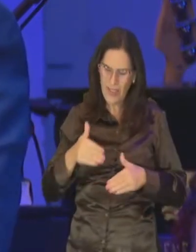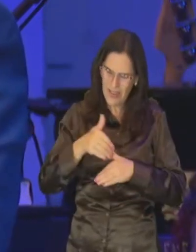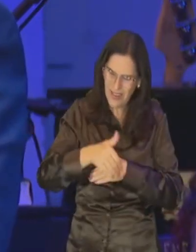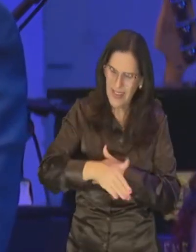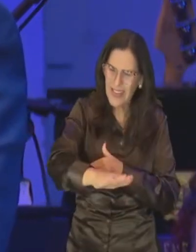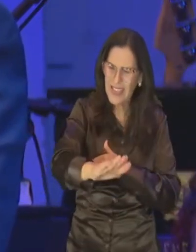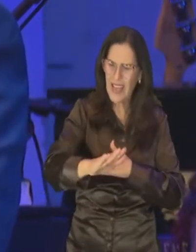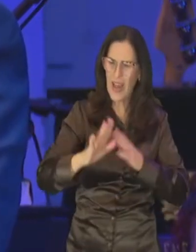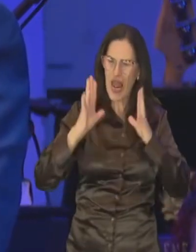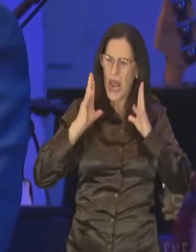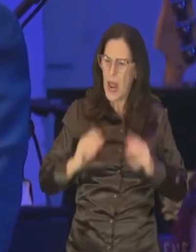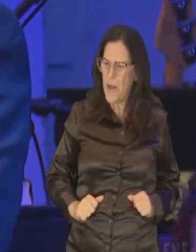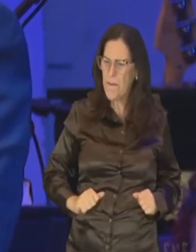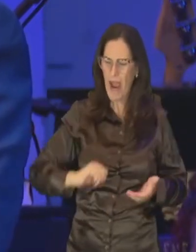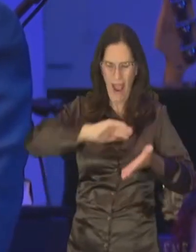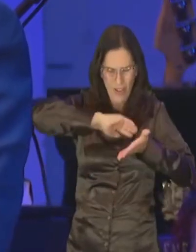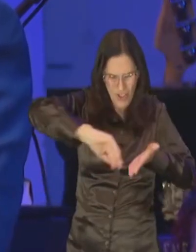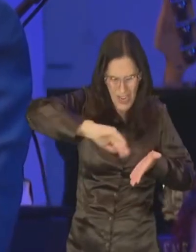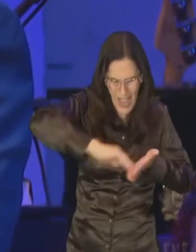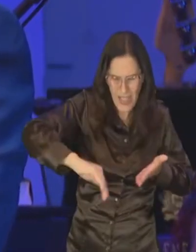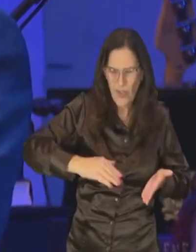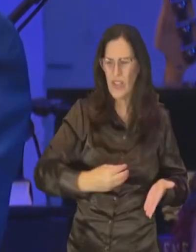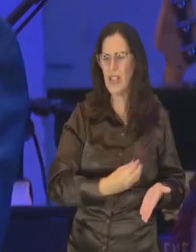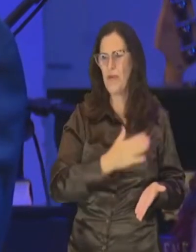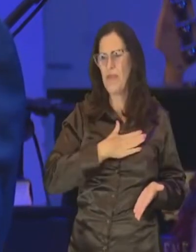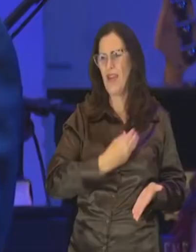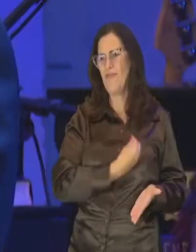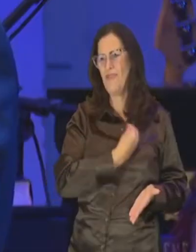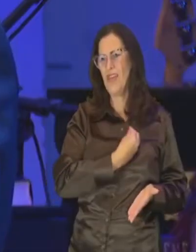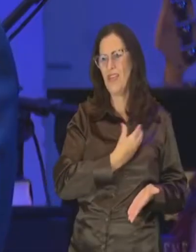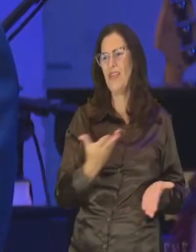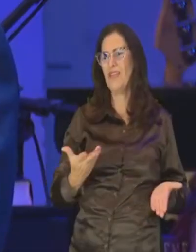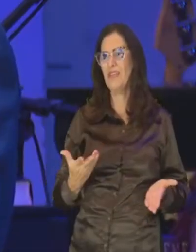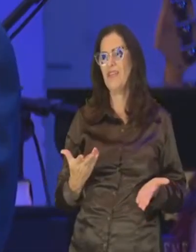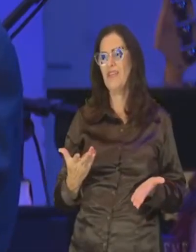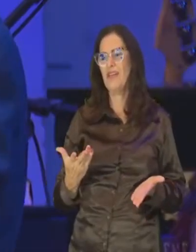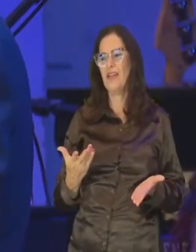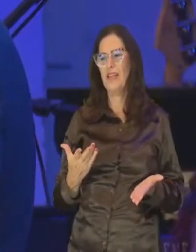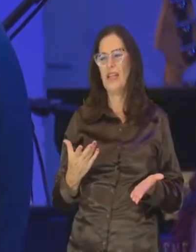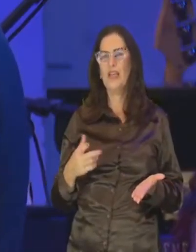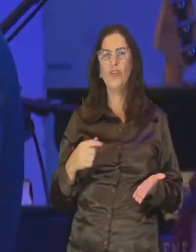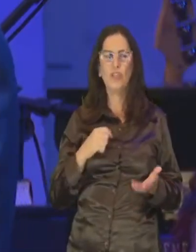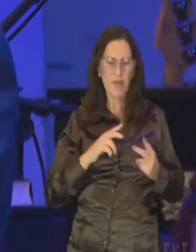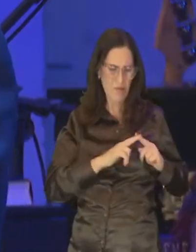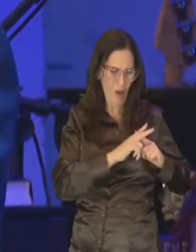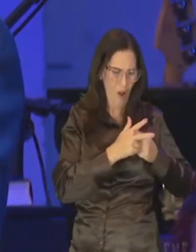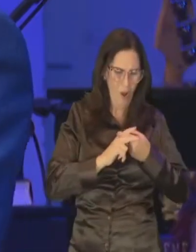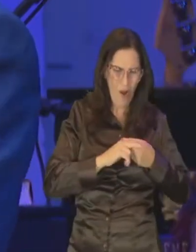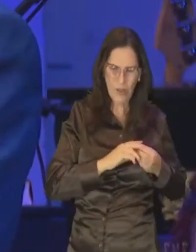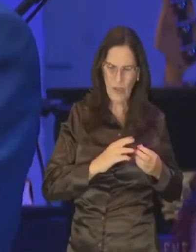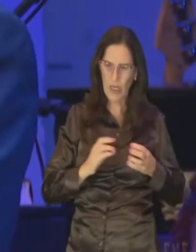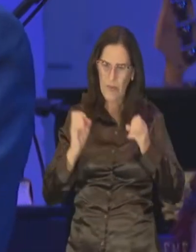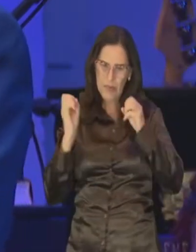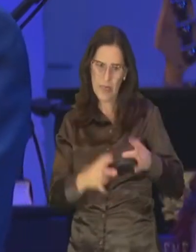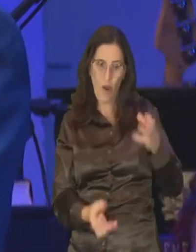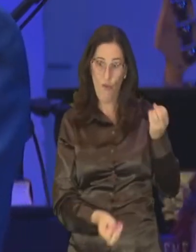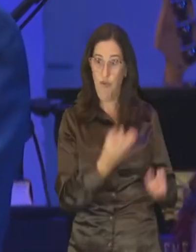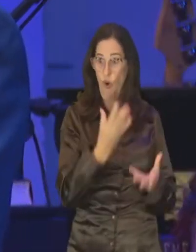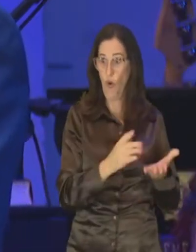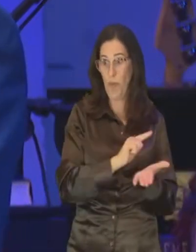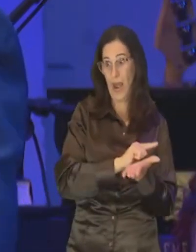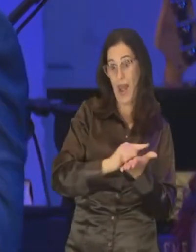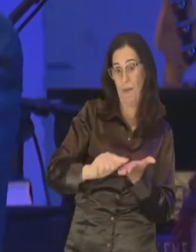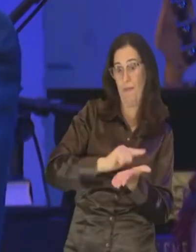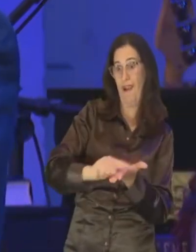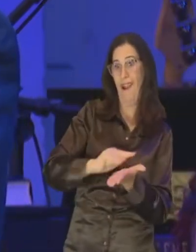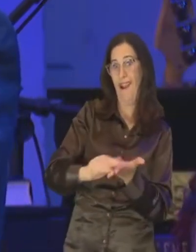processo de santificação sobre a minha vida. A Bíblia diz que para nós sermos moldados, nós precisamos ser lançados ao fogo.